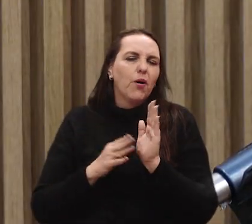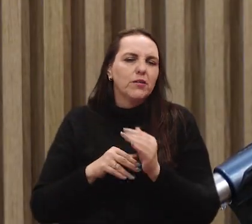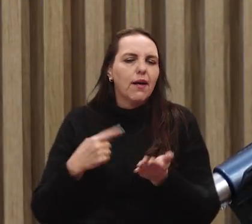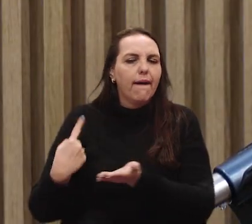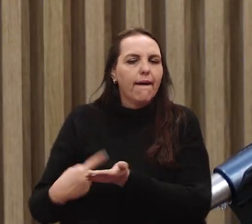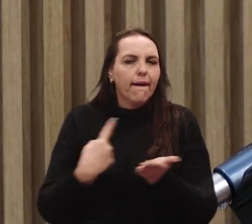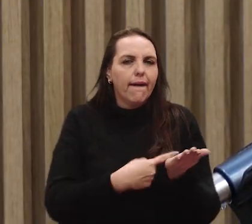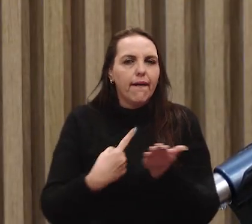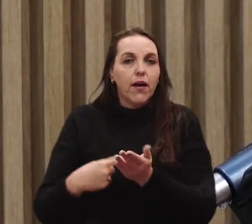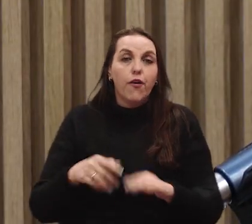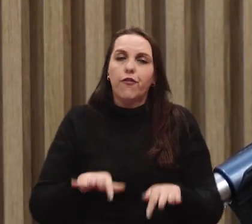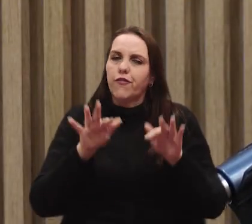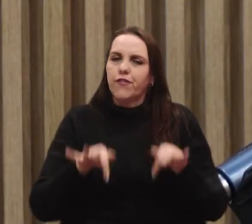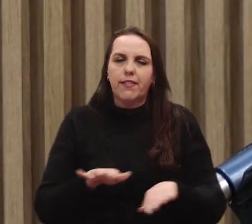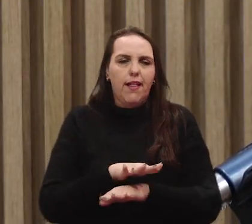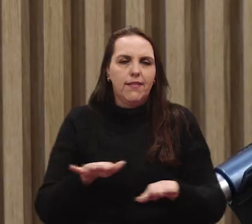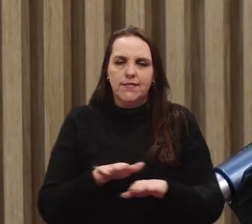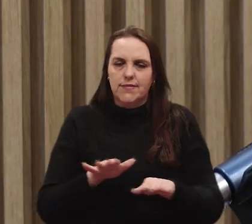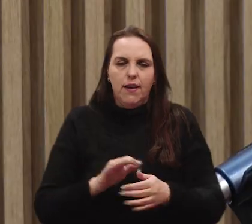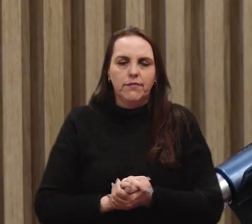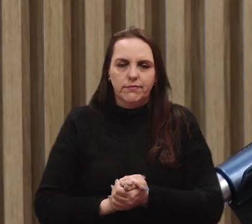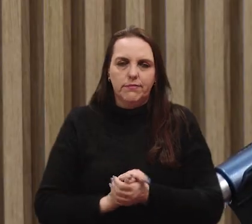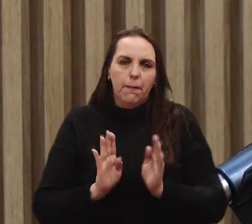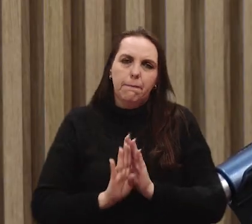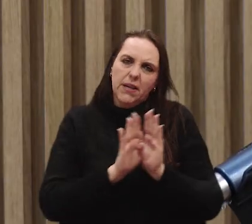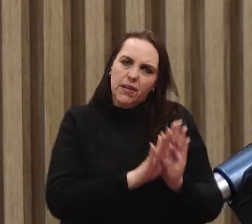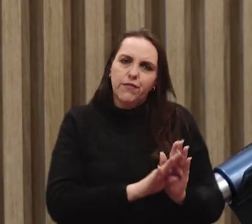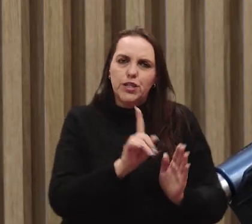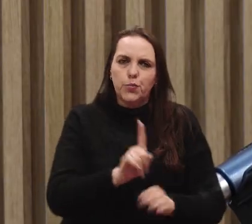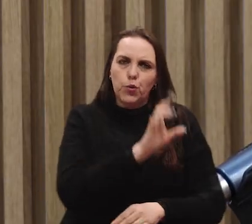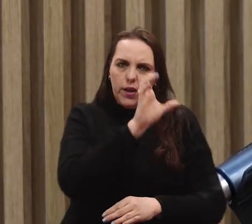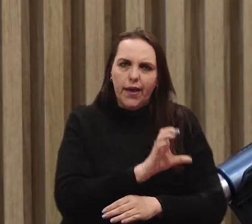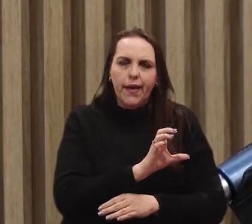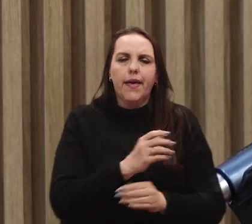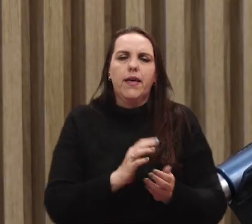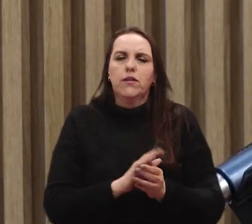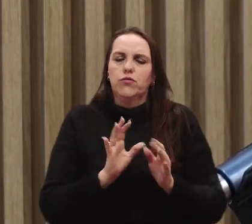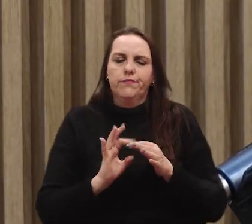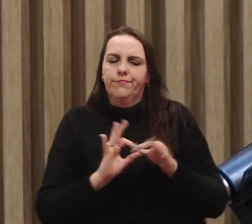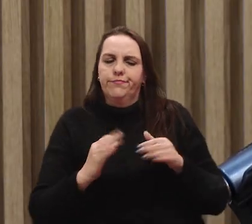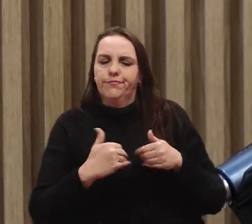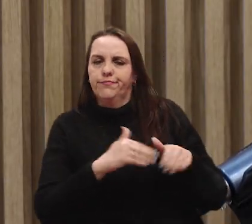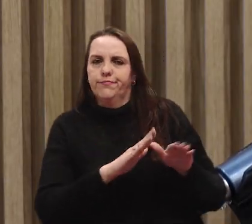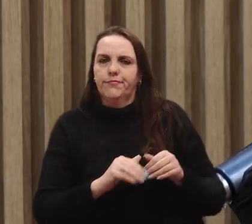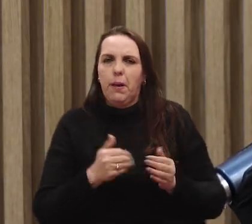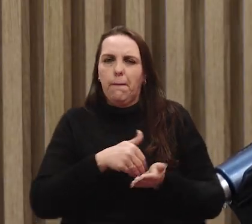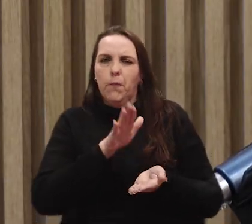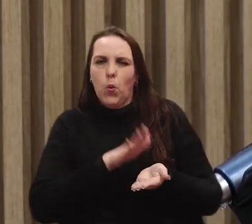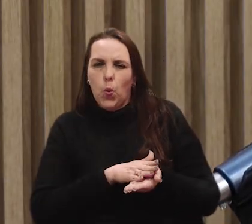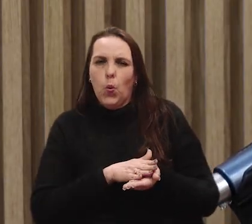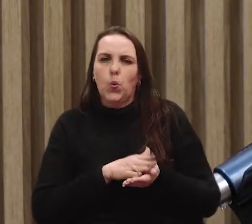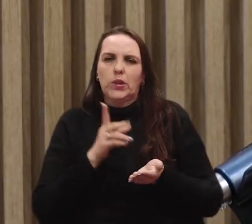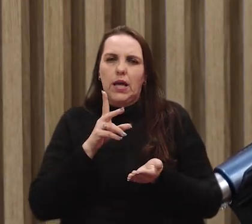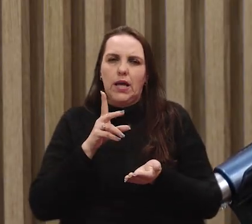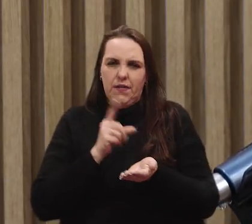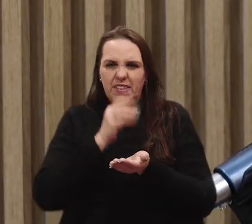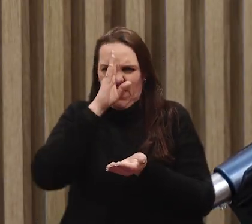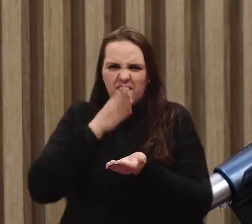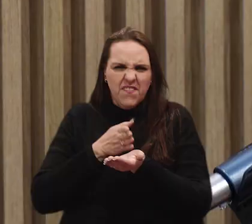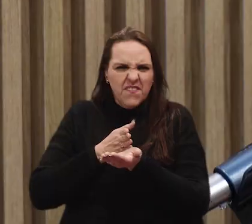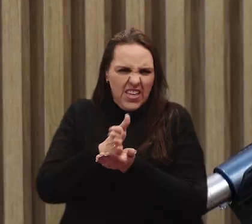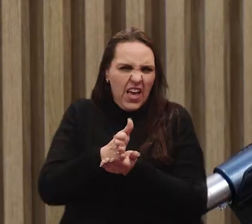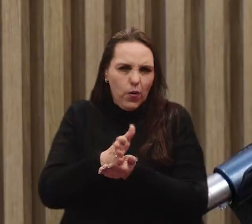para fazer acordo e encerrar, enfim, beneficiar o consumidor, abrindo mão até de multas, por exemplo, de